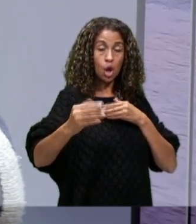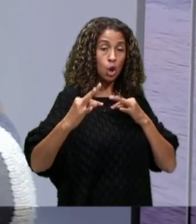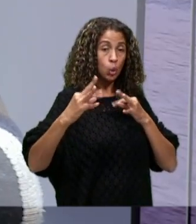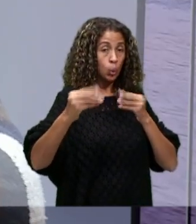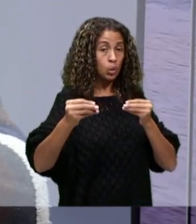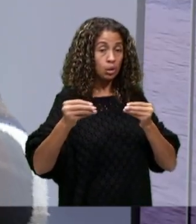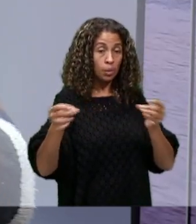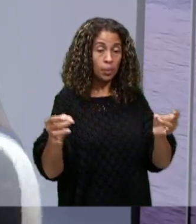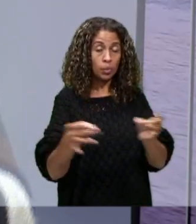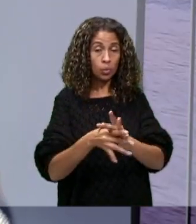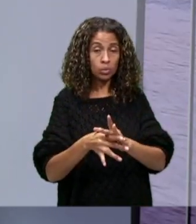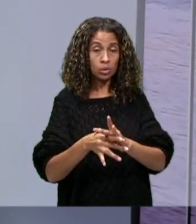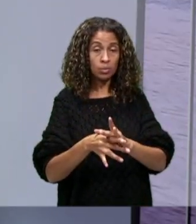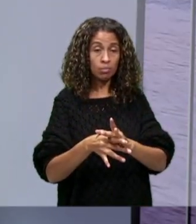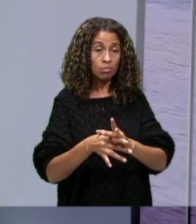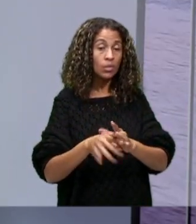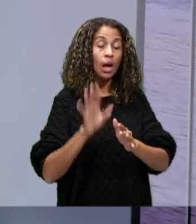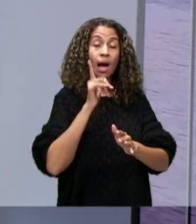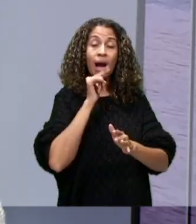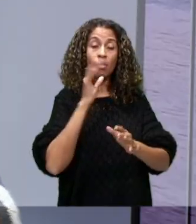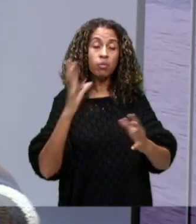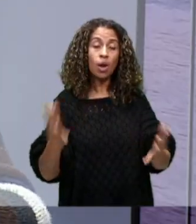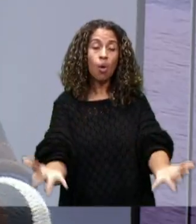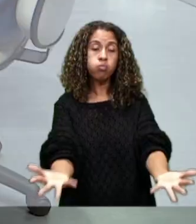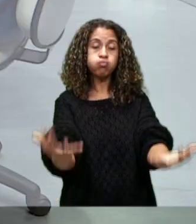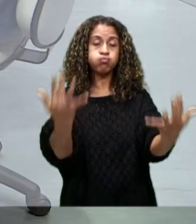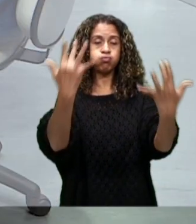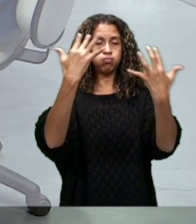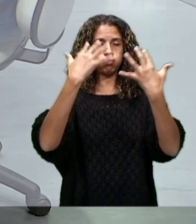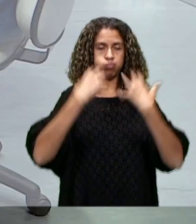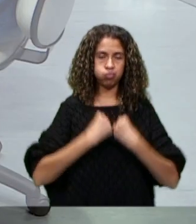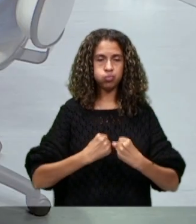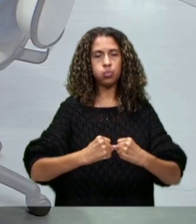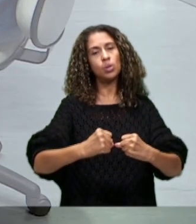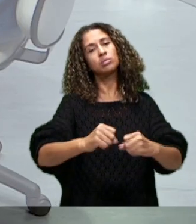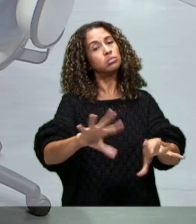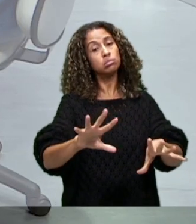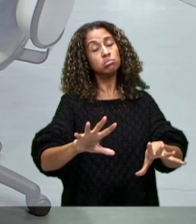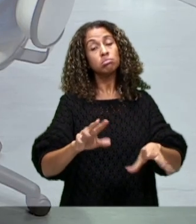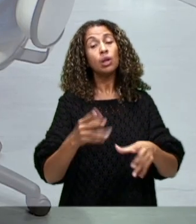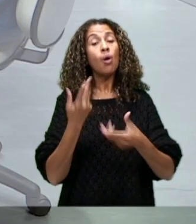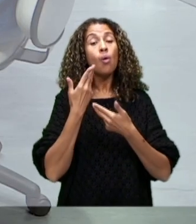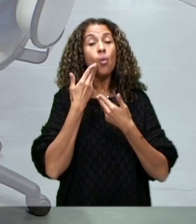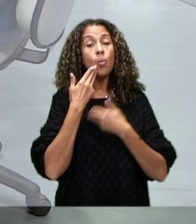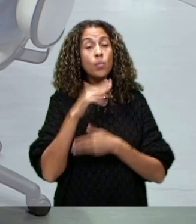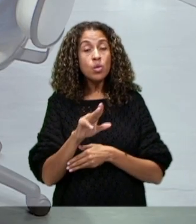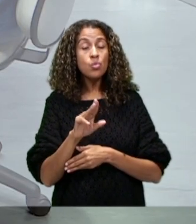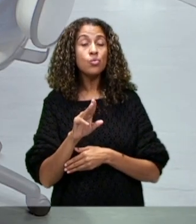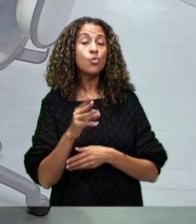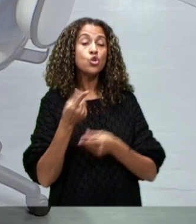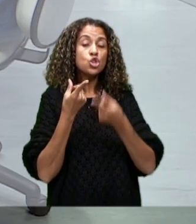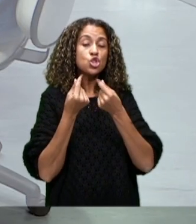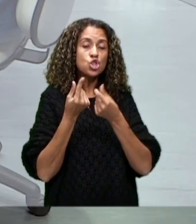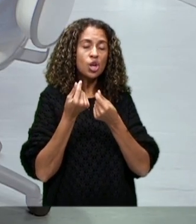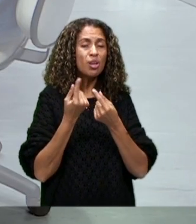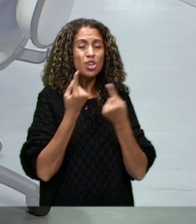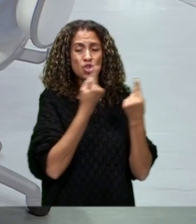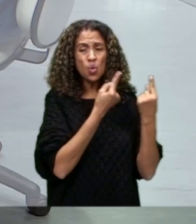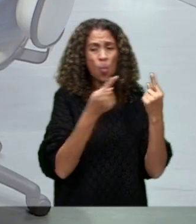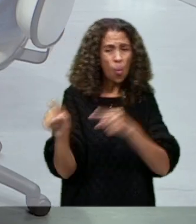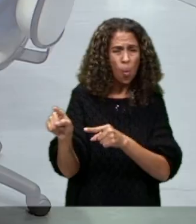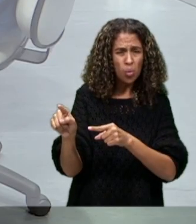para inauguração, o mar comeu aquela areia. Então, assim, são milhões de reais que a gente vai lutar contra um mar que está em